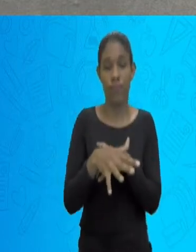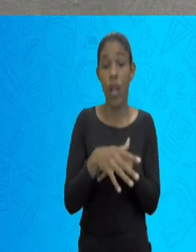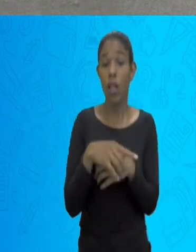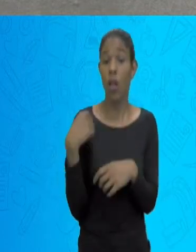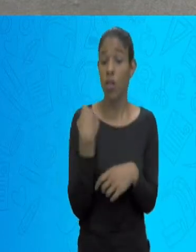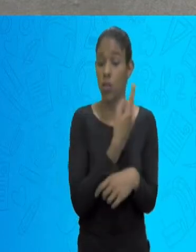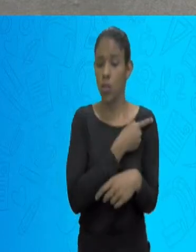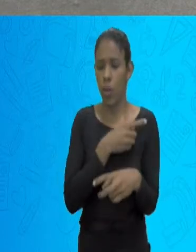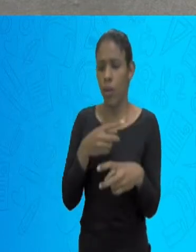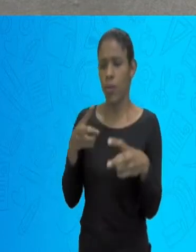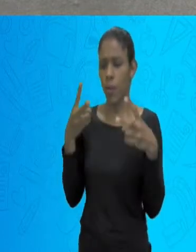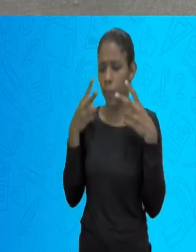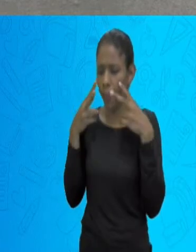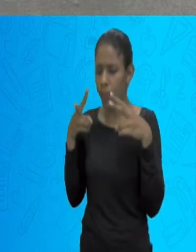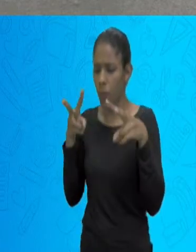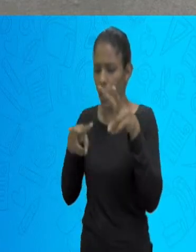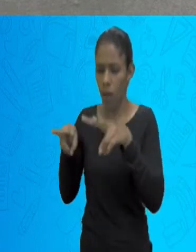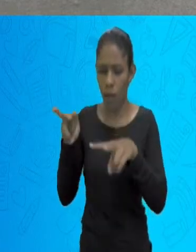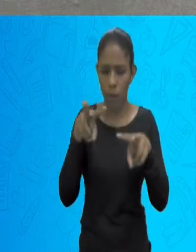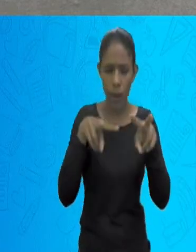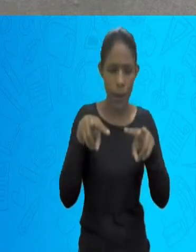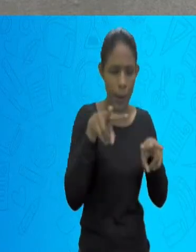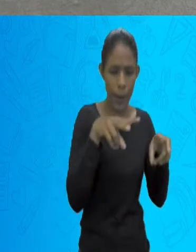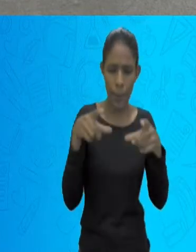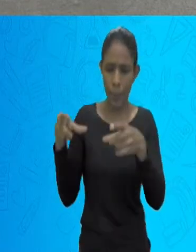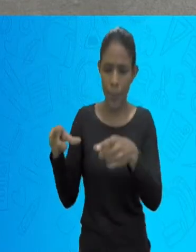diferentes umas das outras. Vamos lá